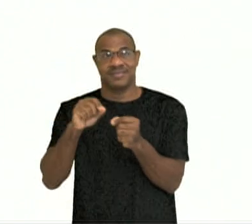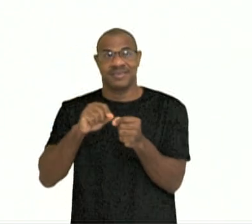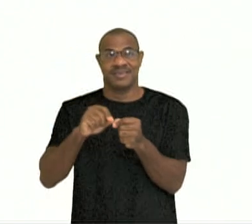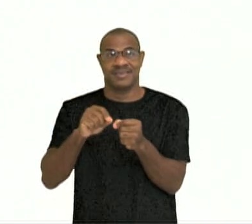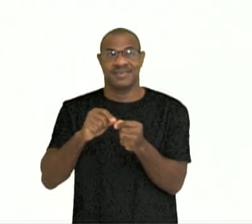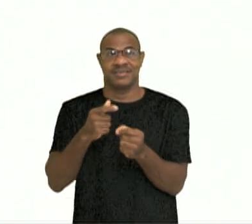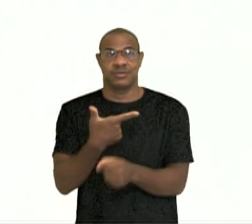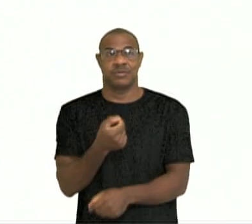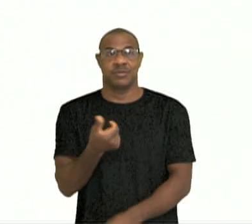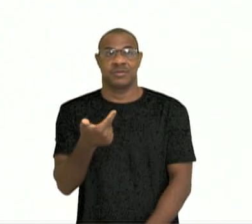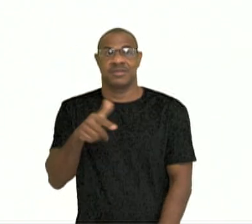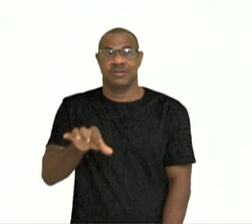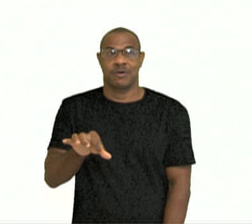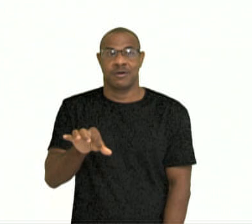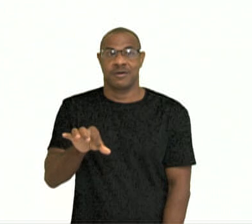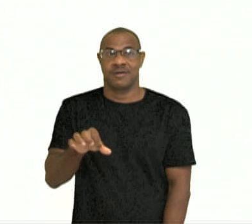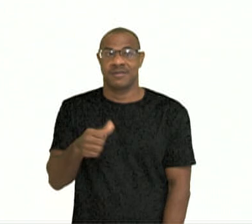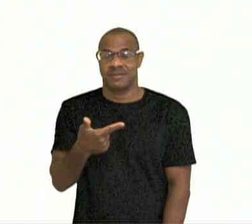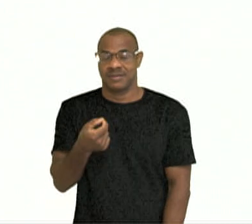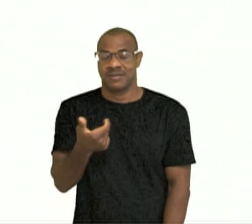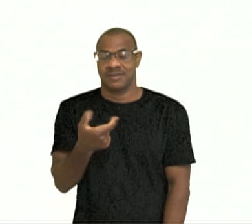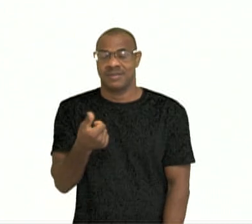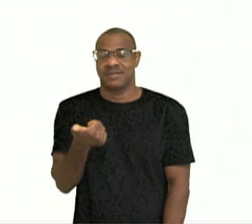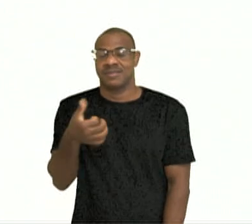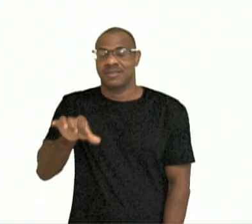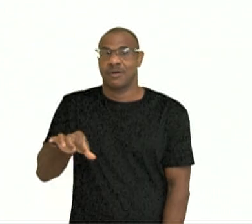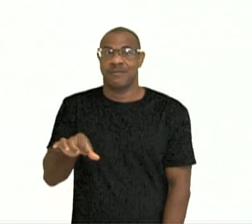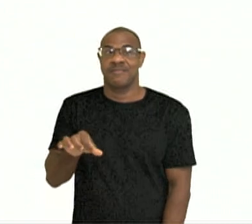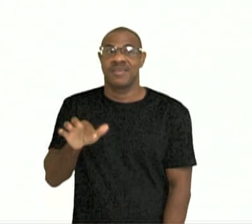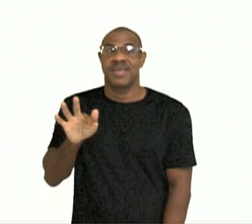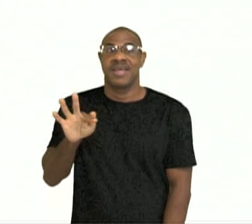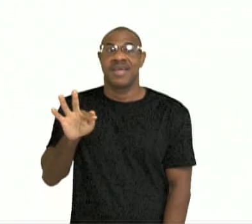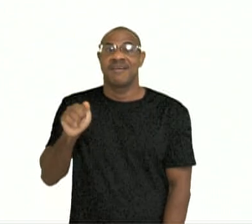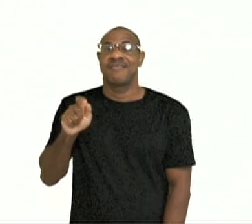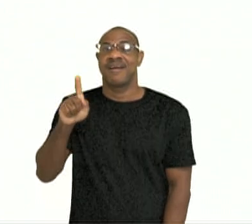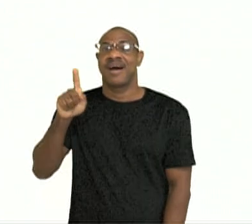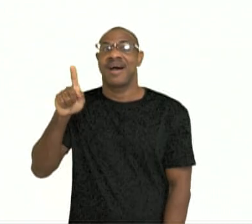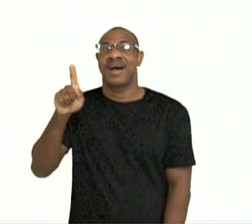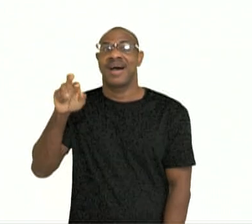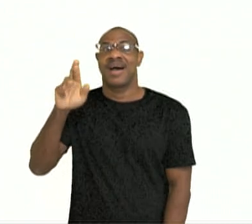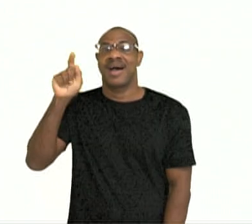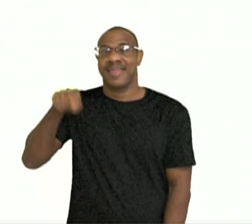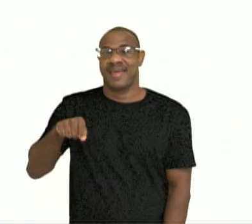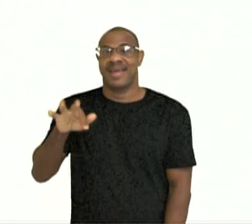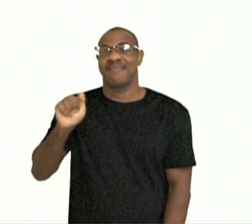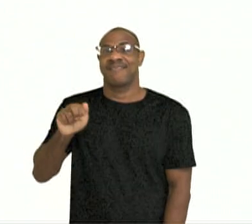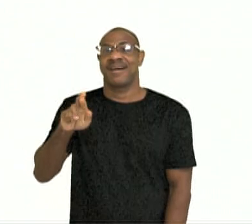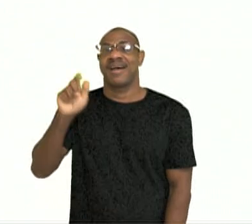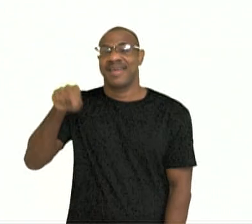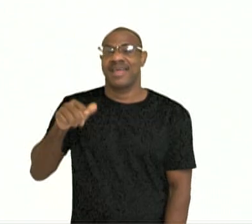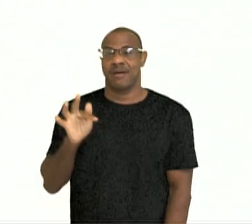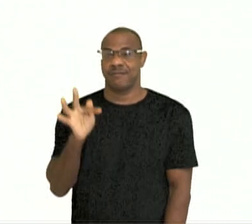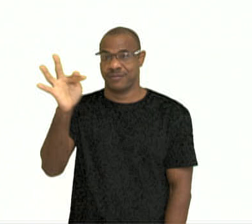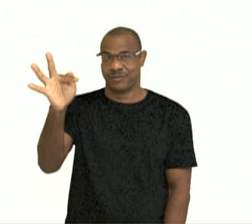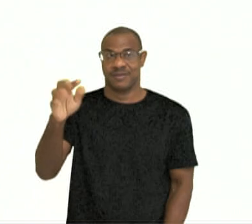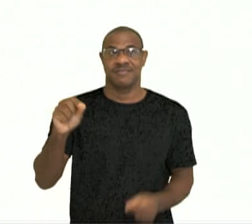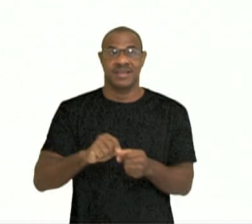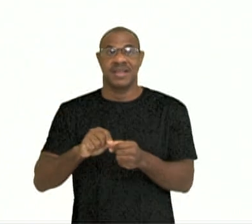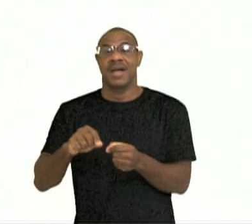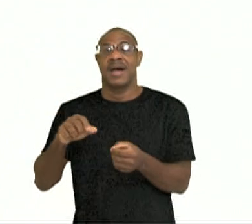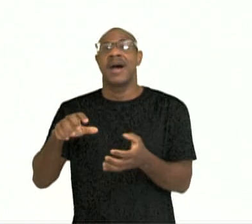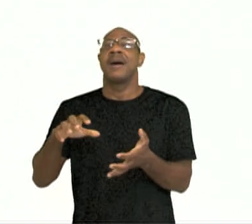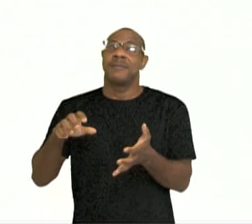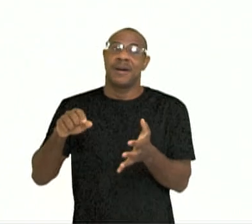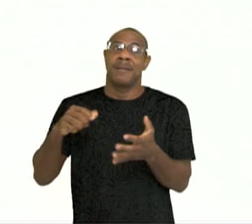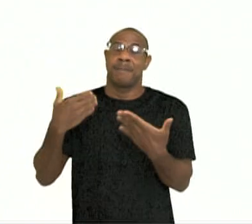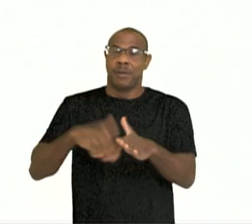fará, olha o verbo aqui, ó, presta atenção no verbo, vou dar spoiler aqui, ó, verbo, fará, prova pela primeira vez,